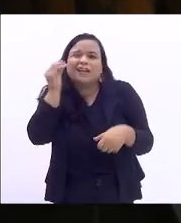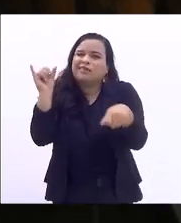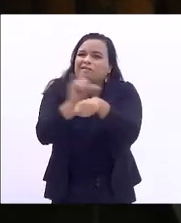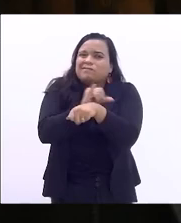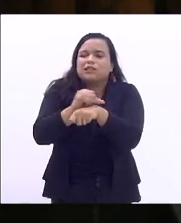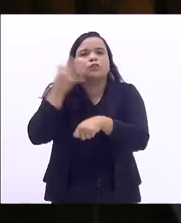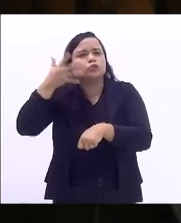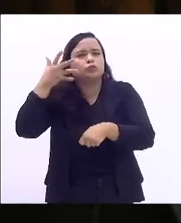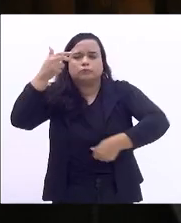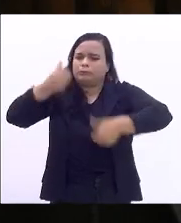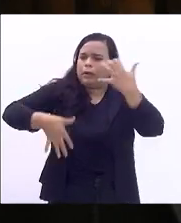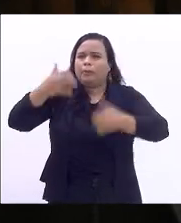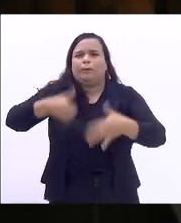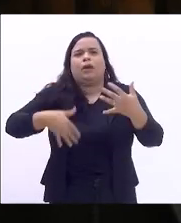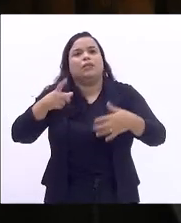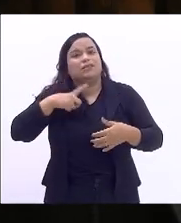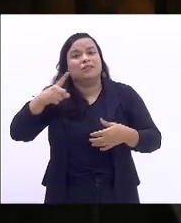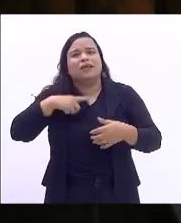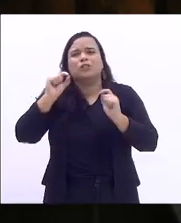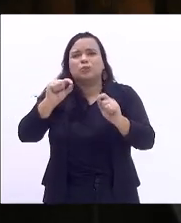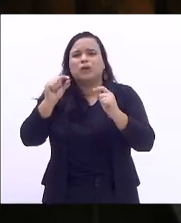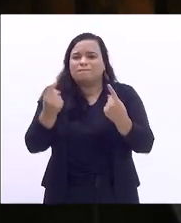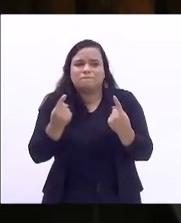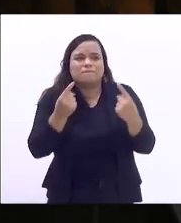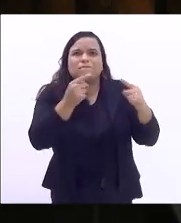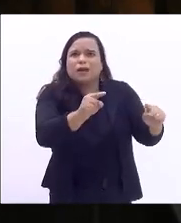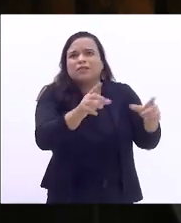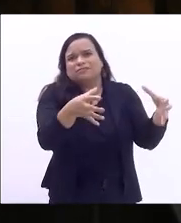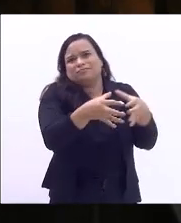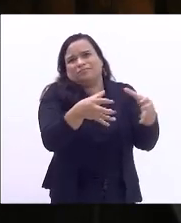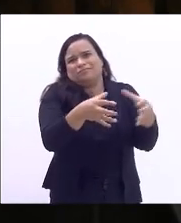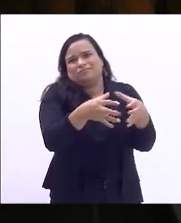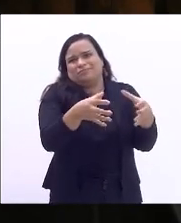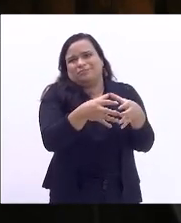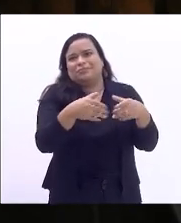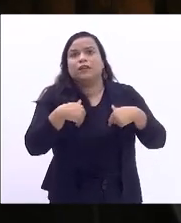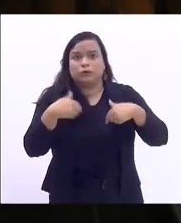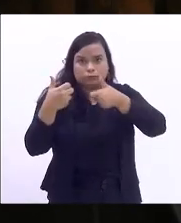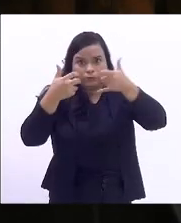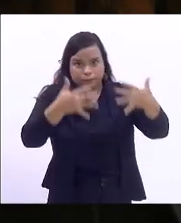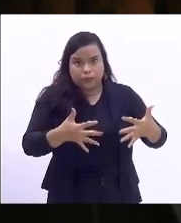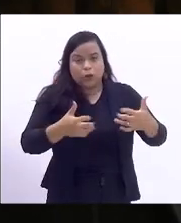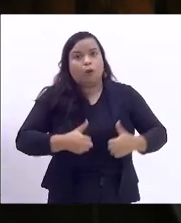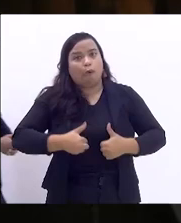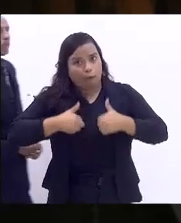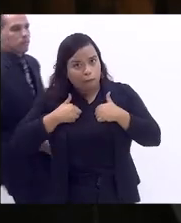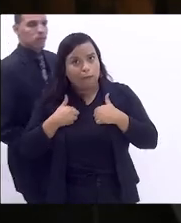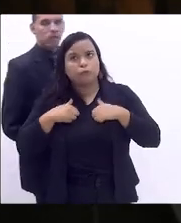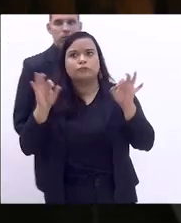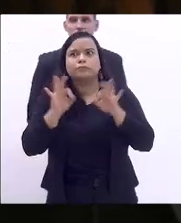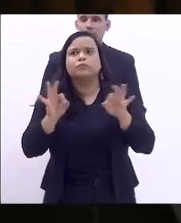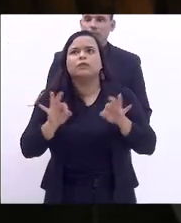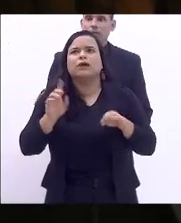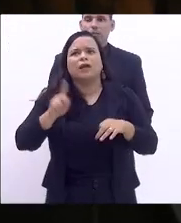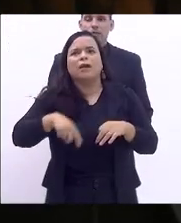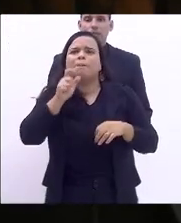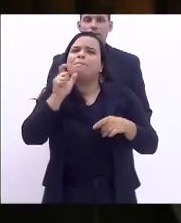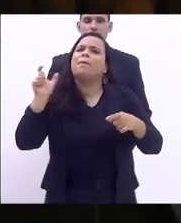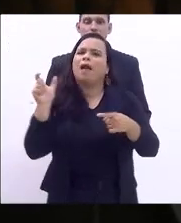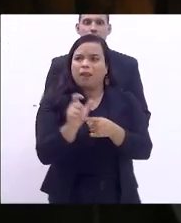todos os discursos que osso de denegrir e falo com orgulho bom conhecedor do vernáculo que sou a palavra